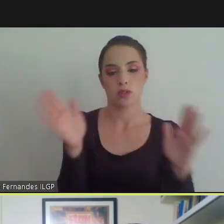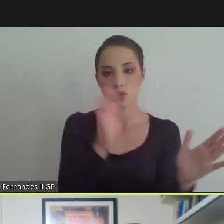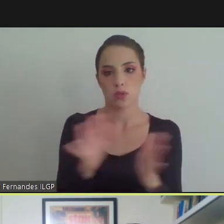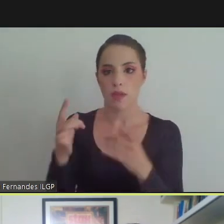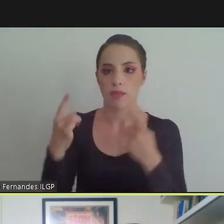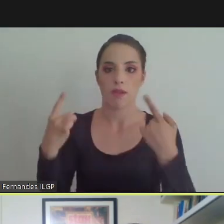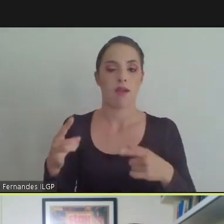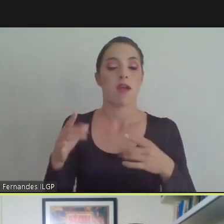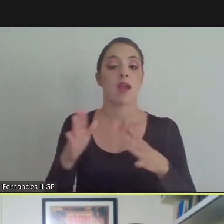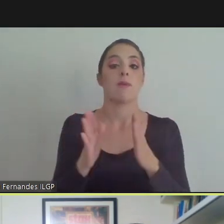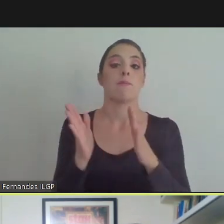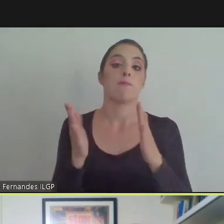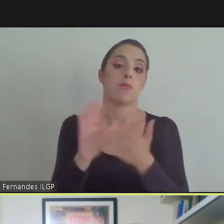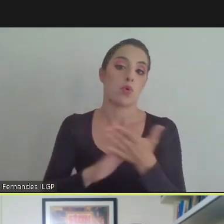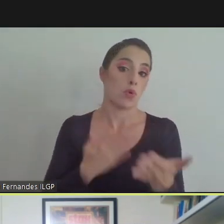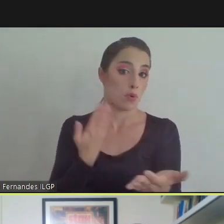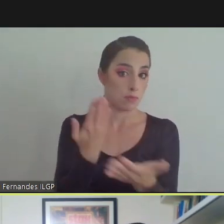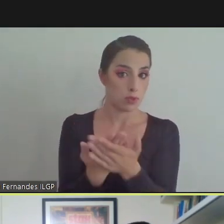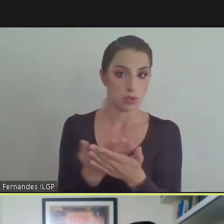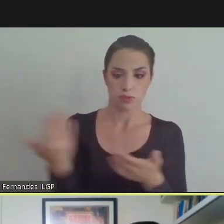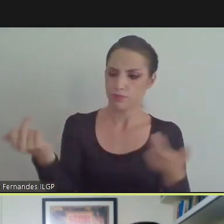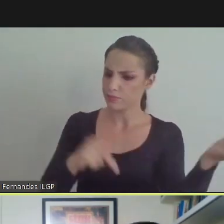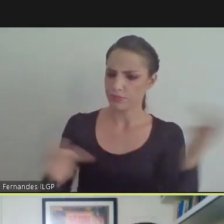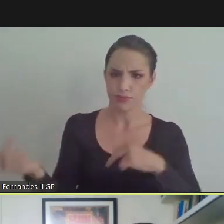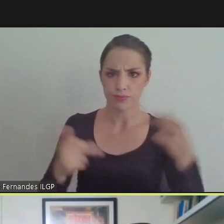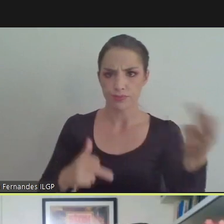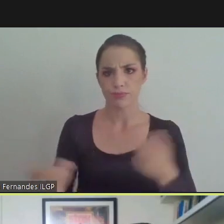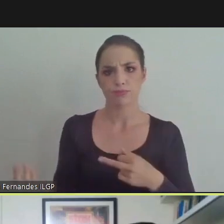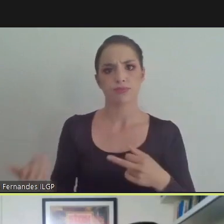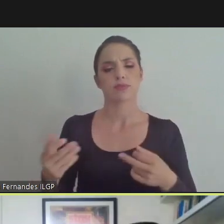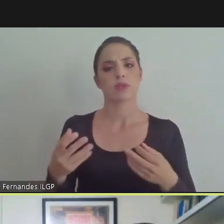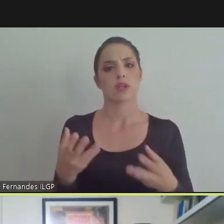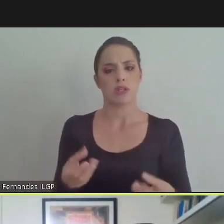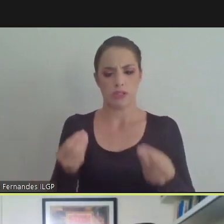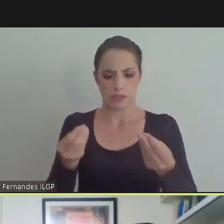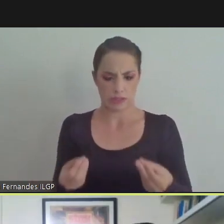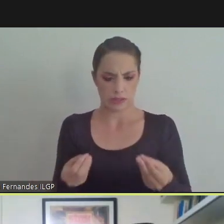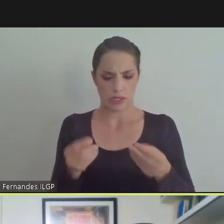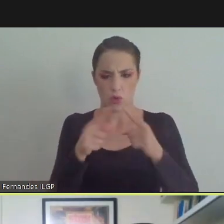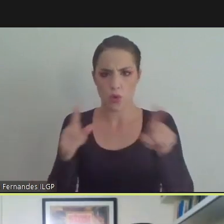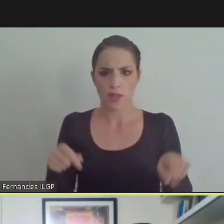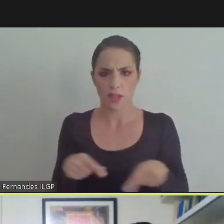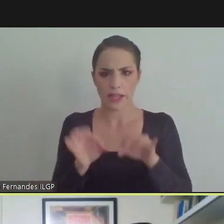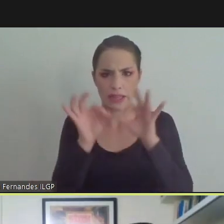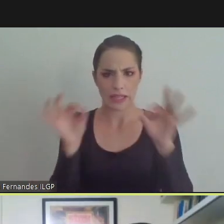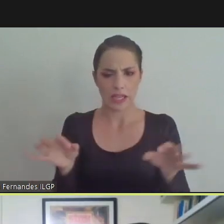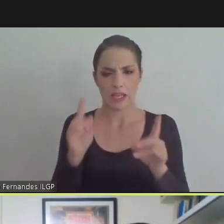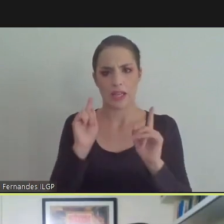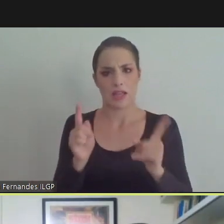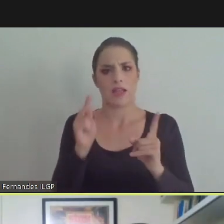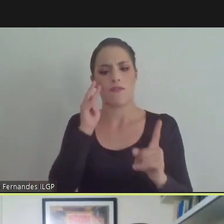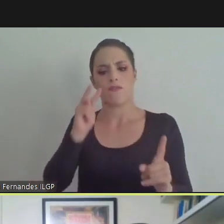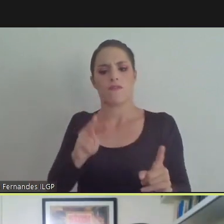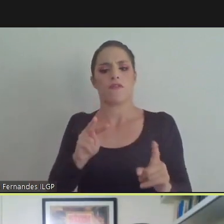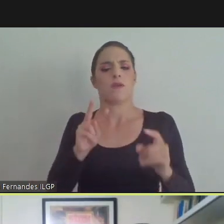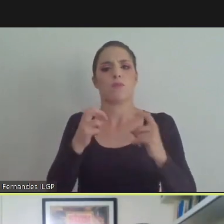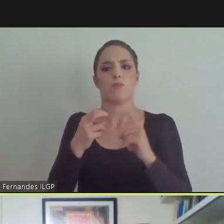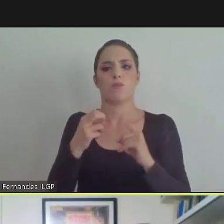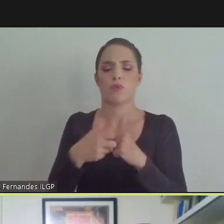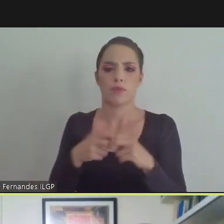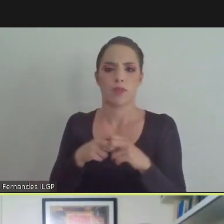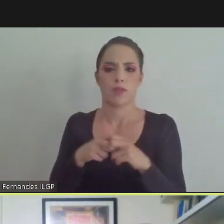propostas. As propostas não chegavam redondinhas, chegavam muito quadradas, com um olhar sobre o problema muito